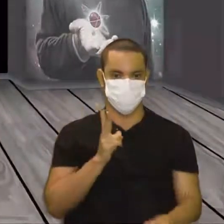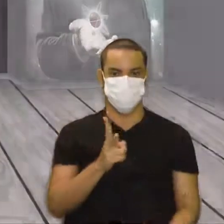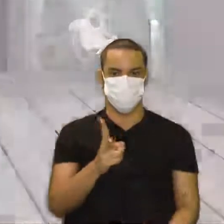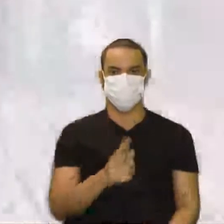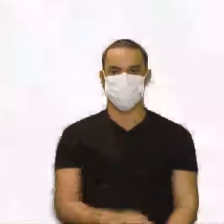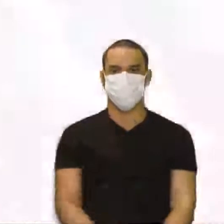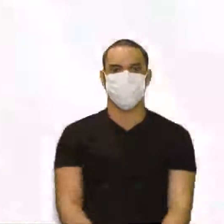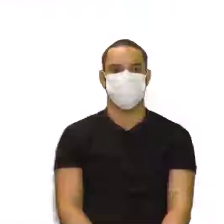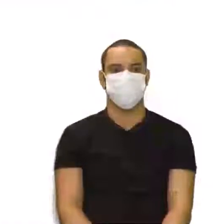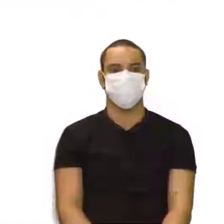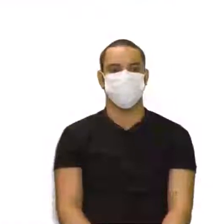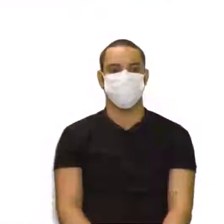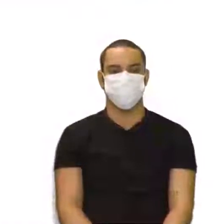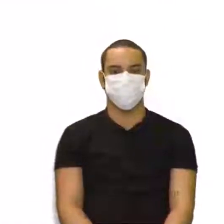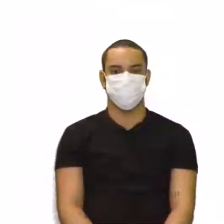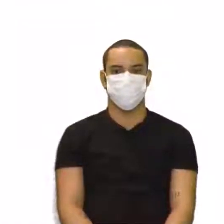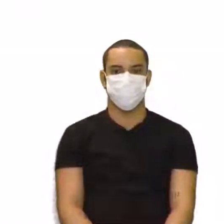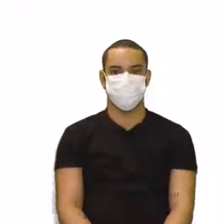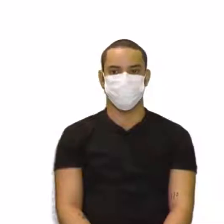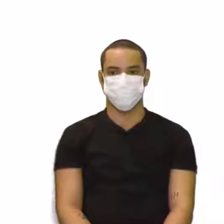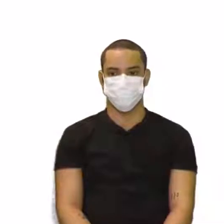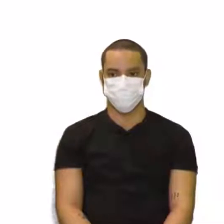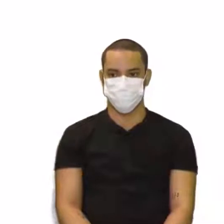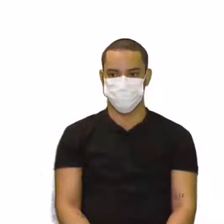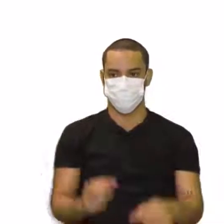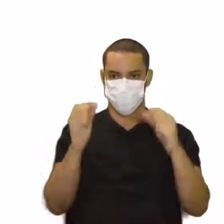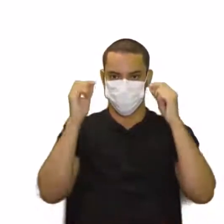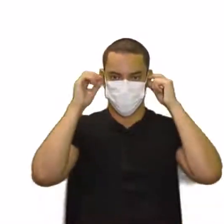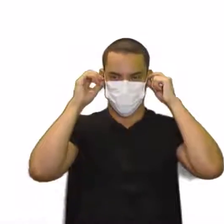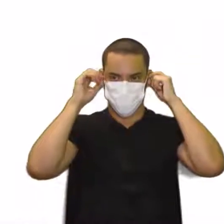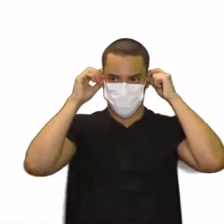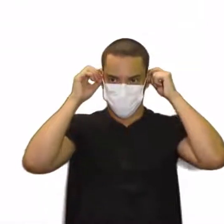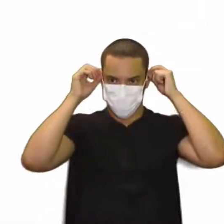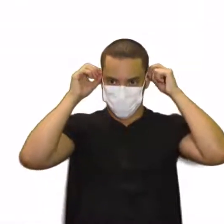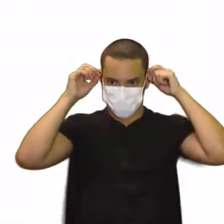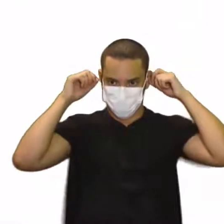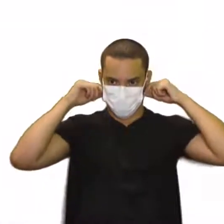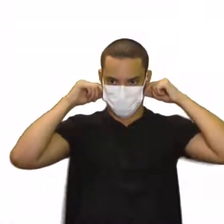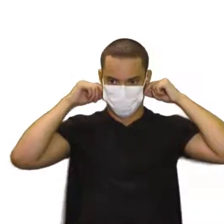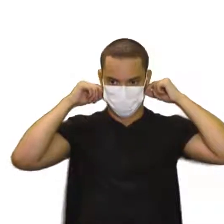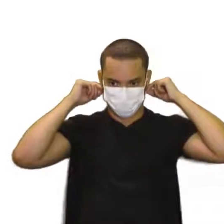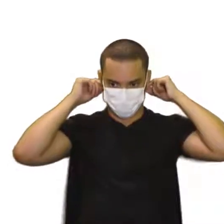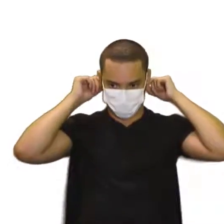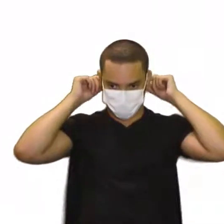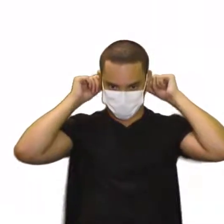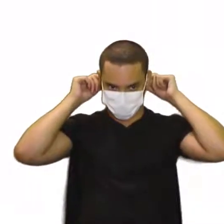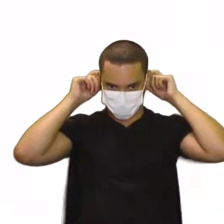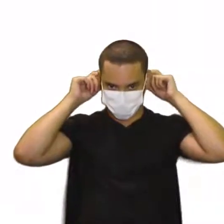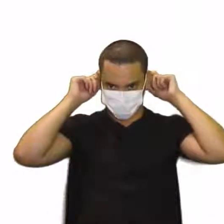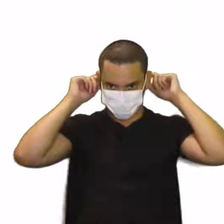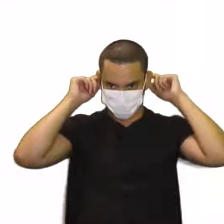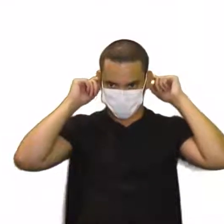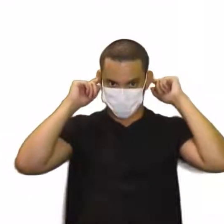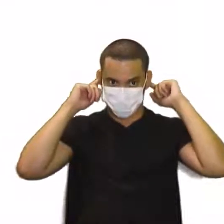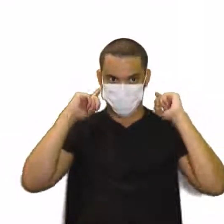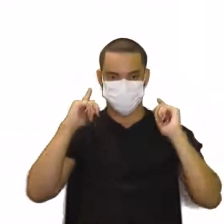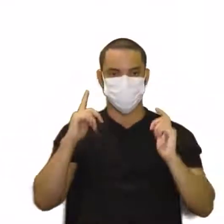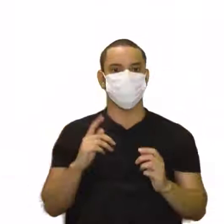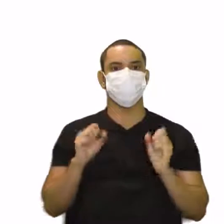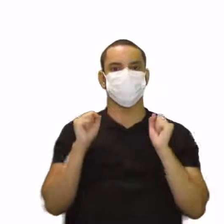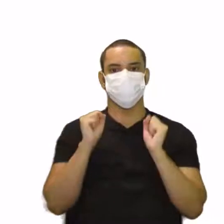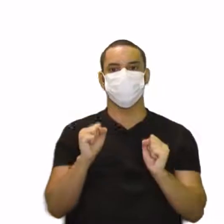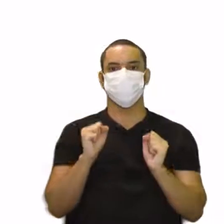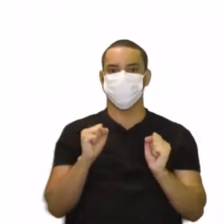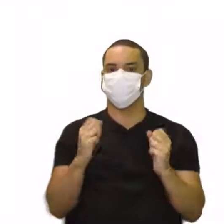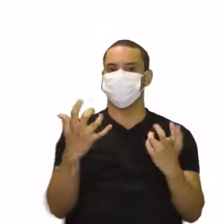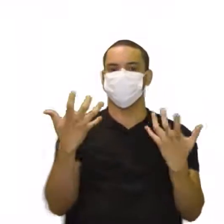só. Então, ali, pessoal, ó, como a gente falou, né? Isso é indesejável em alguns, porque pode danificar